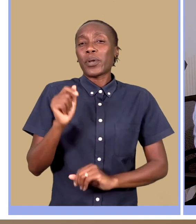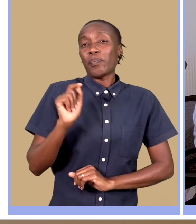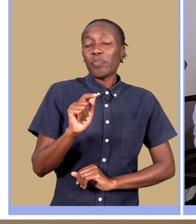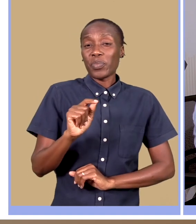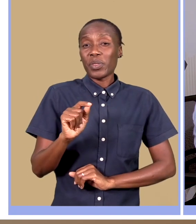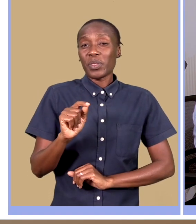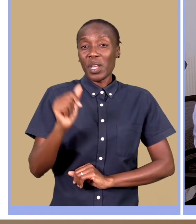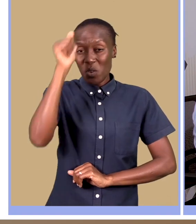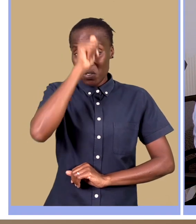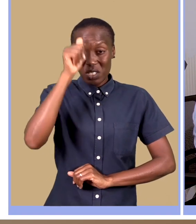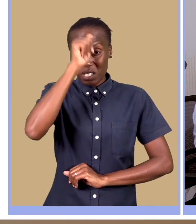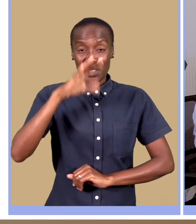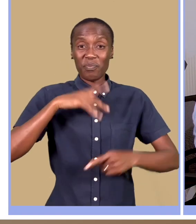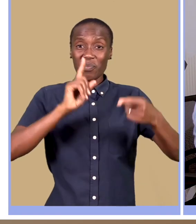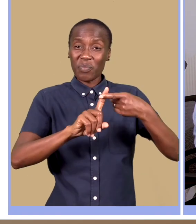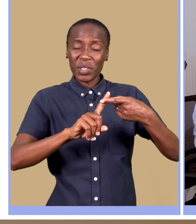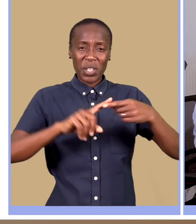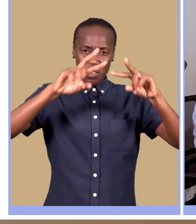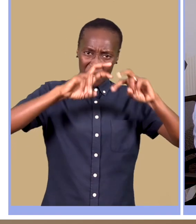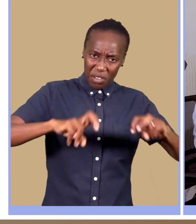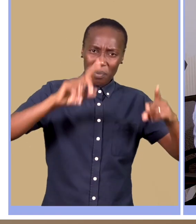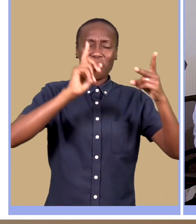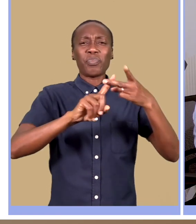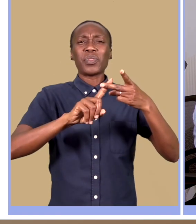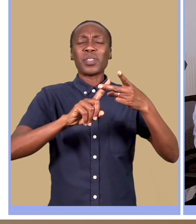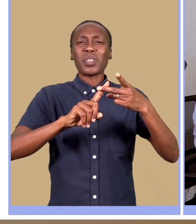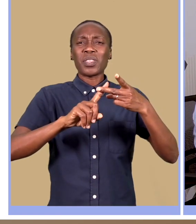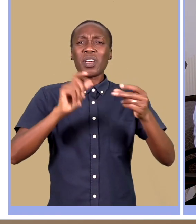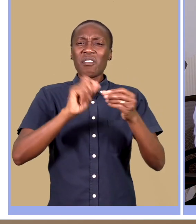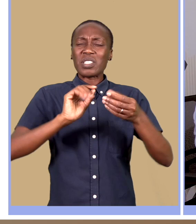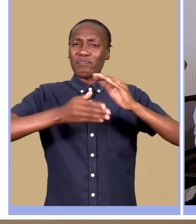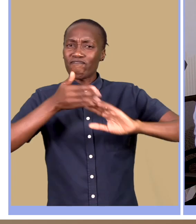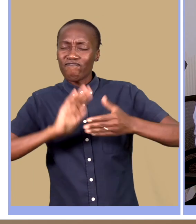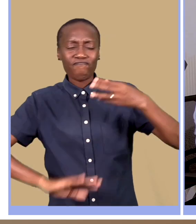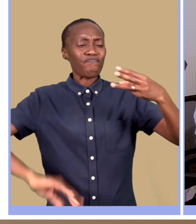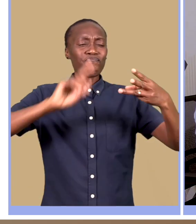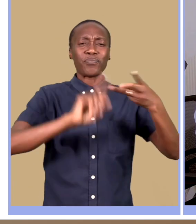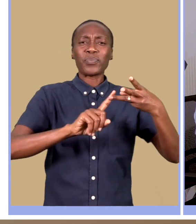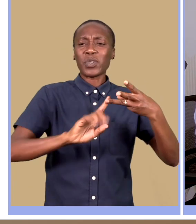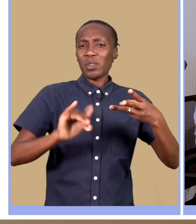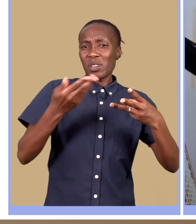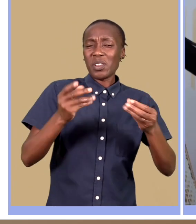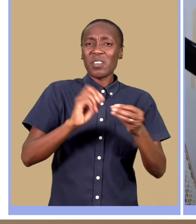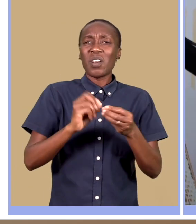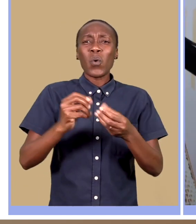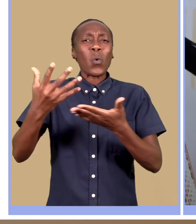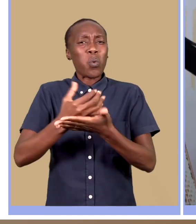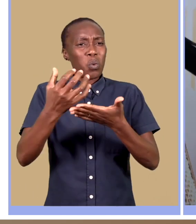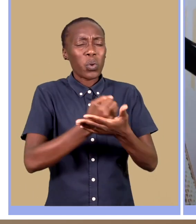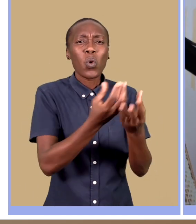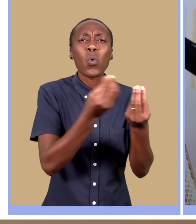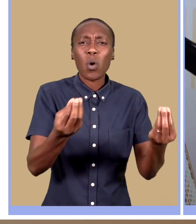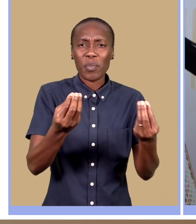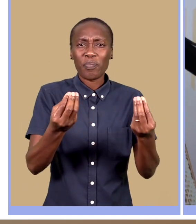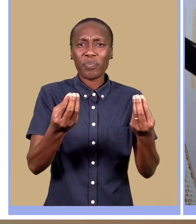extensão? Porque a academia tem 3 missões: docência, investigação e extensão. Ou seja, a academia deve